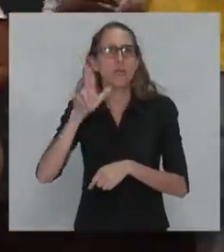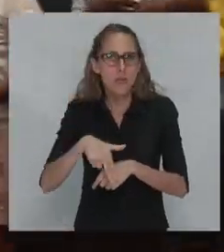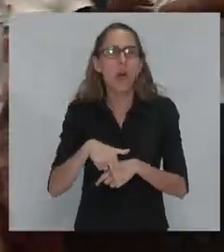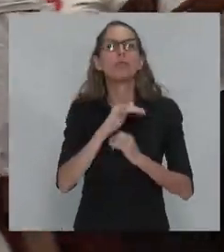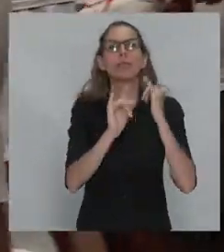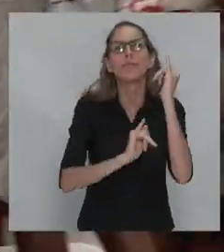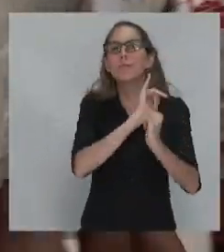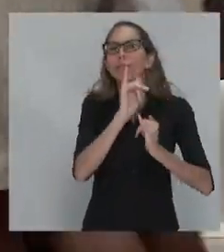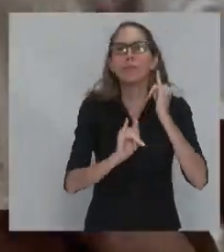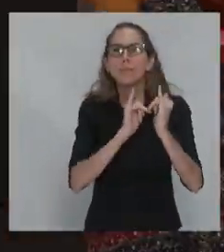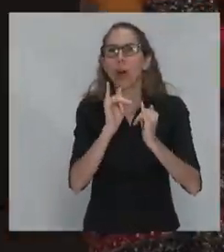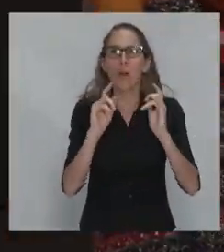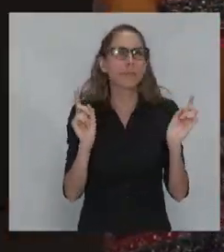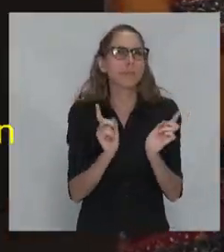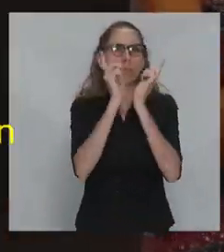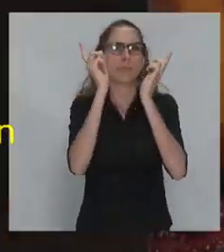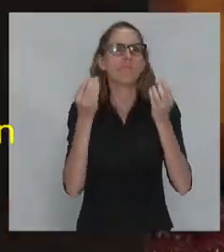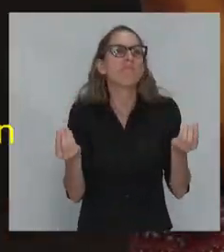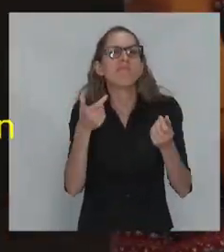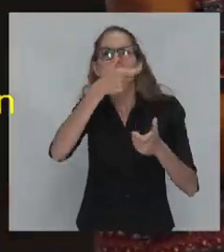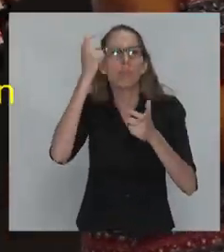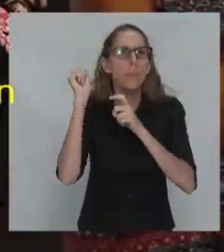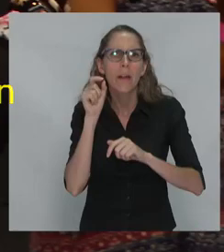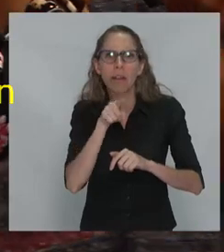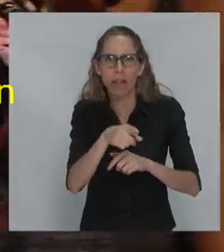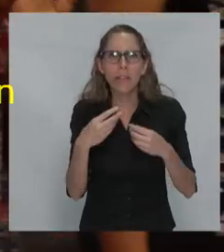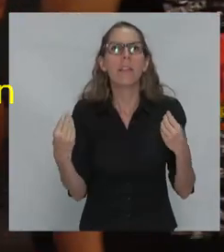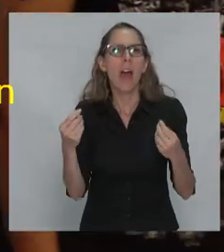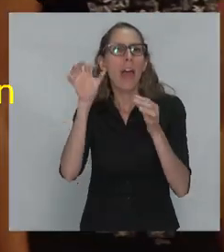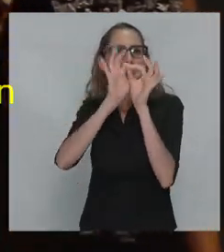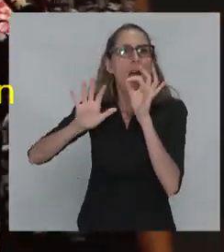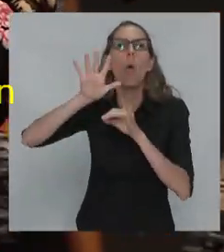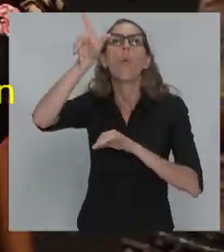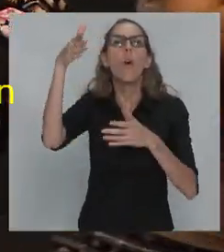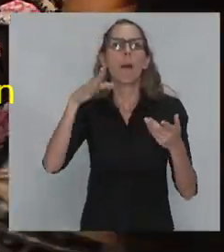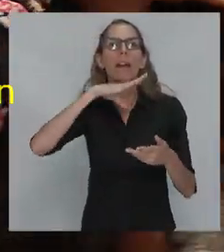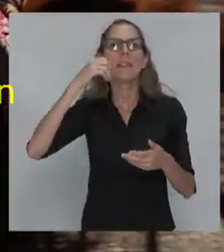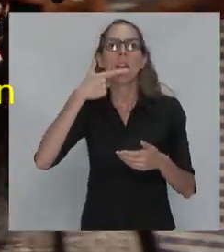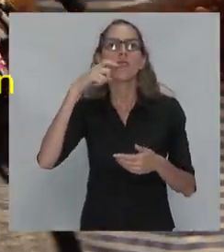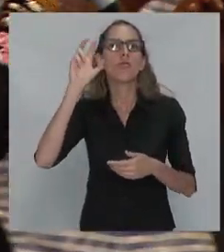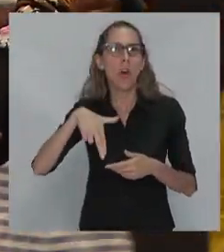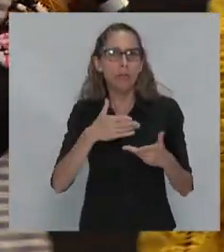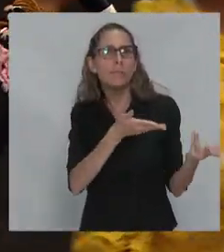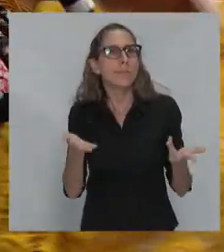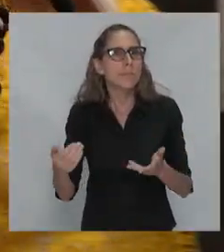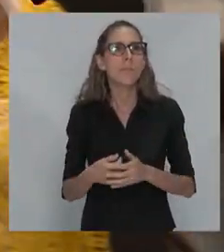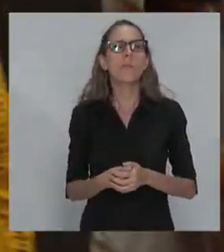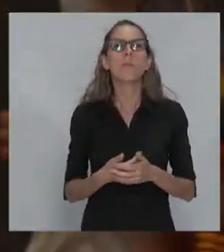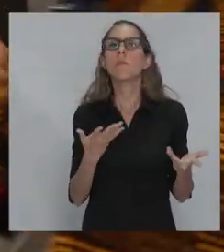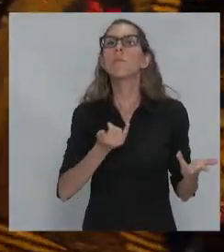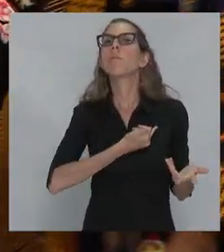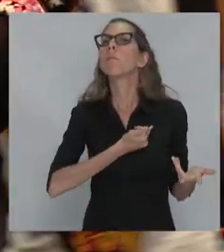pouquinho na experiência da Europa. Jason. Olá. Jason.